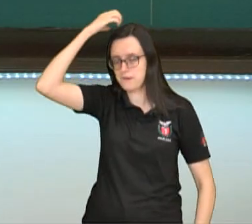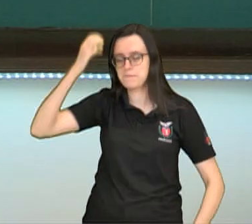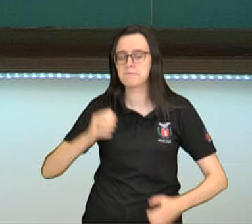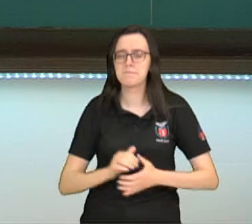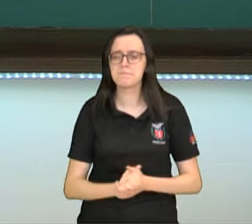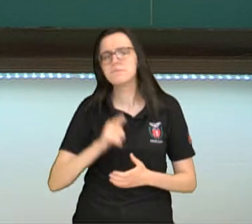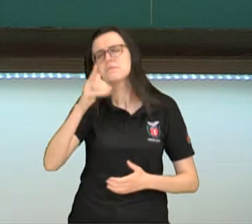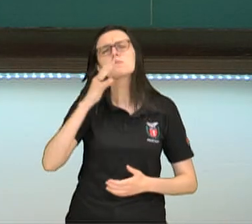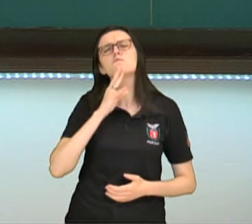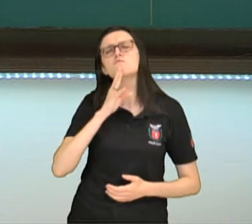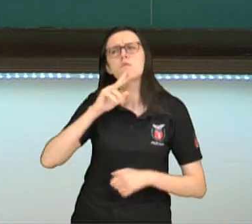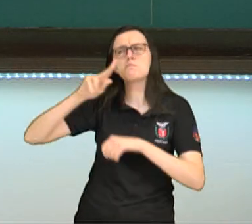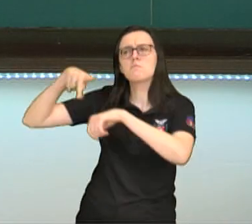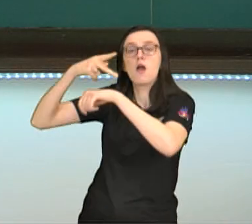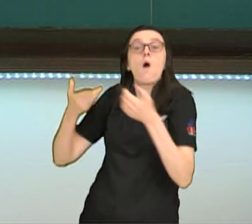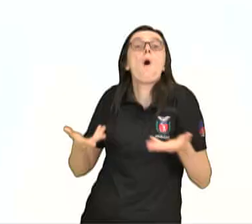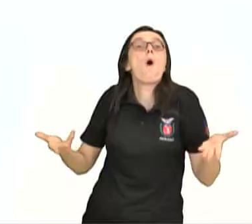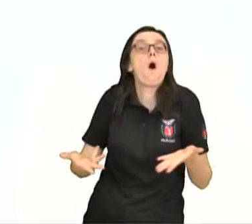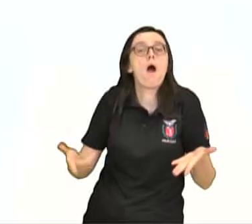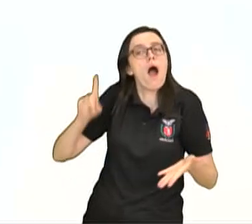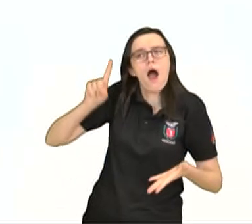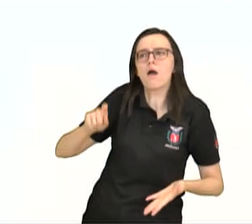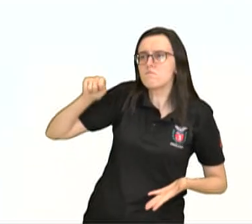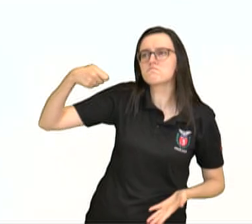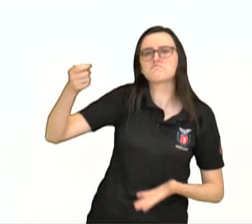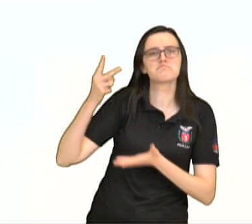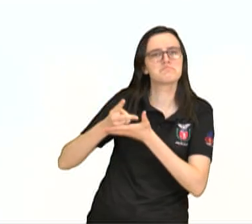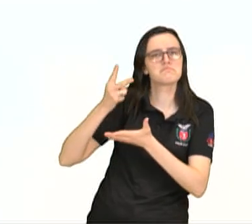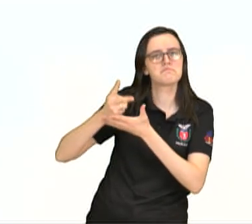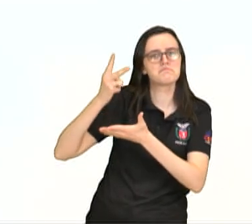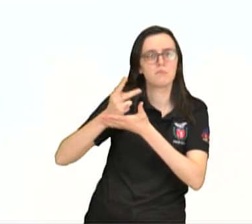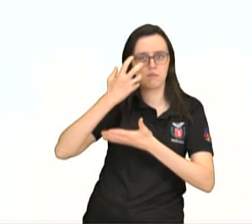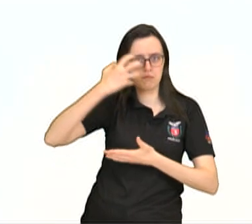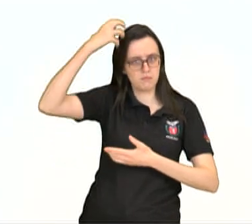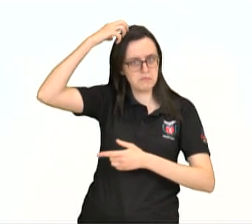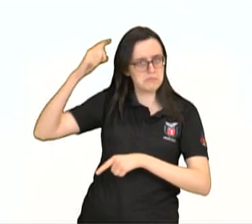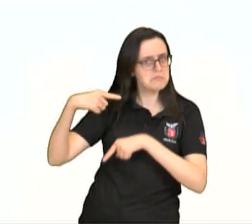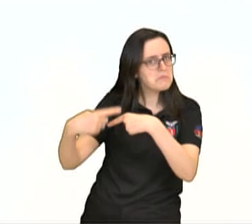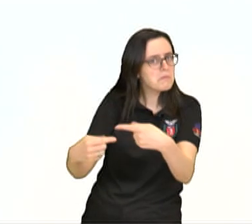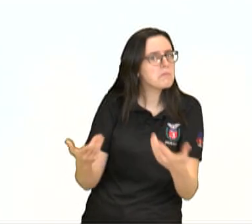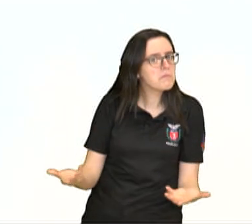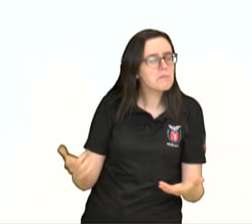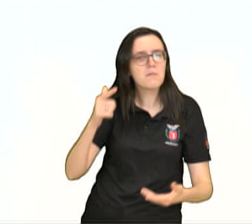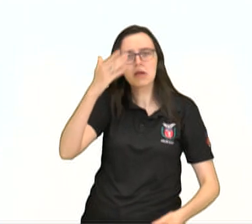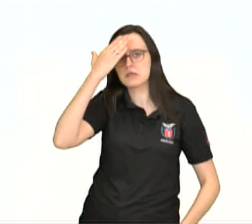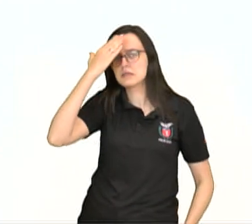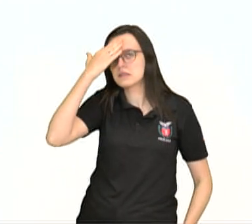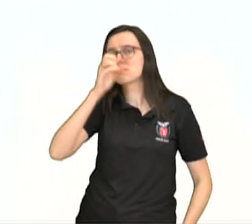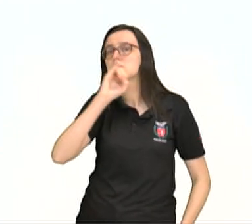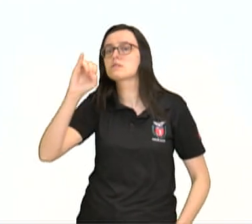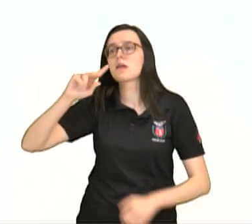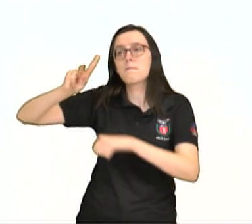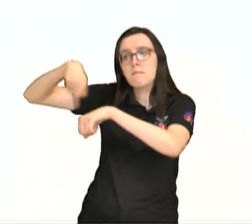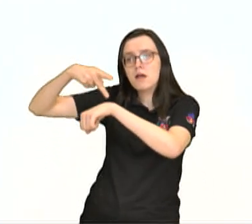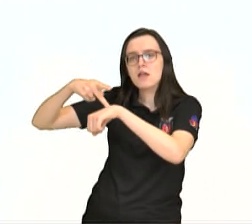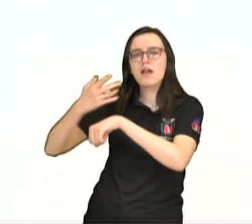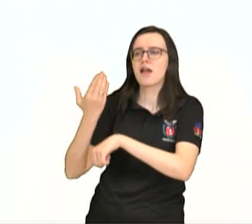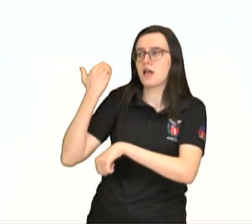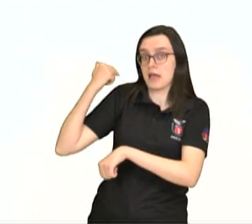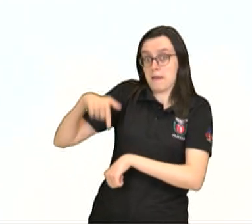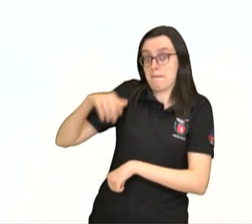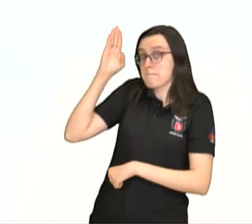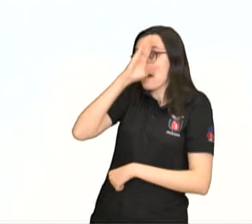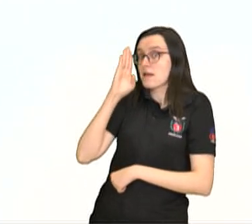Você conhece países atuais que são governados por monarquias? Sabe dizer se o país já foi uma monarquia?